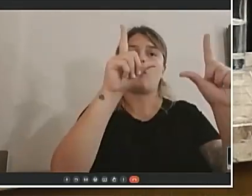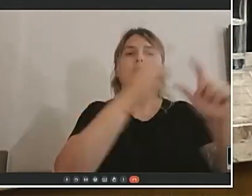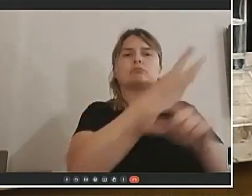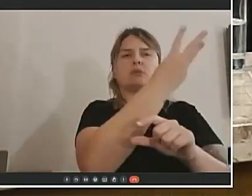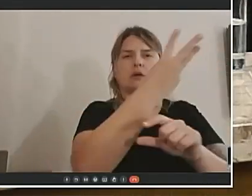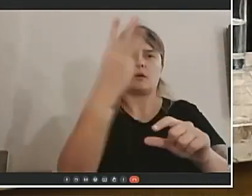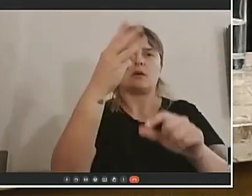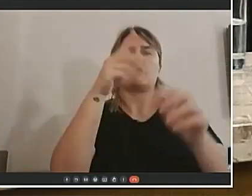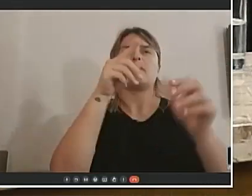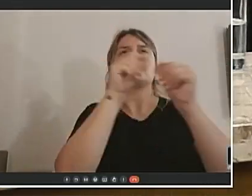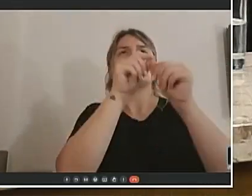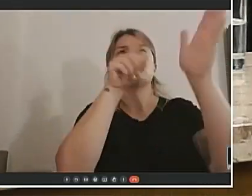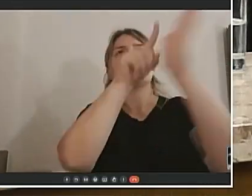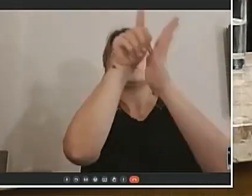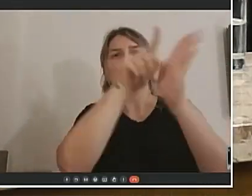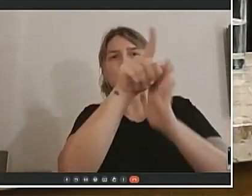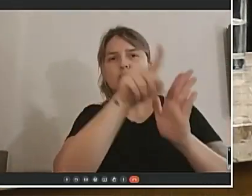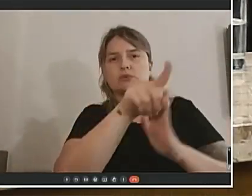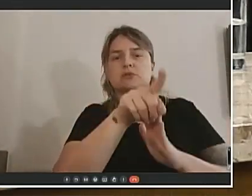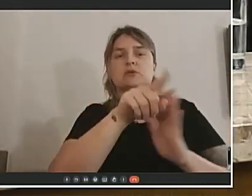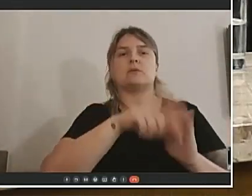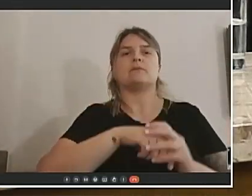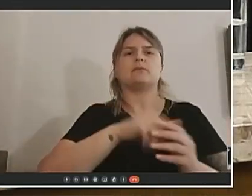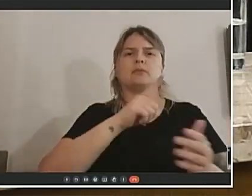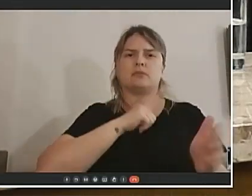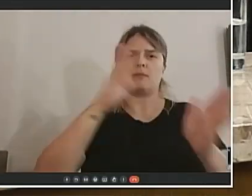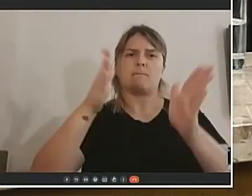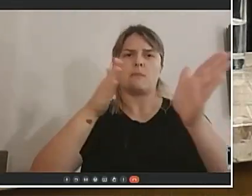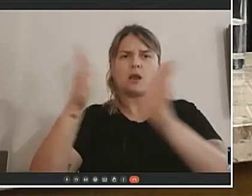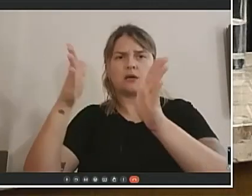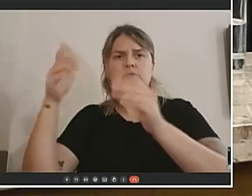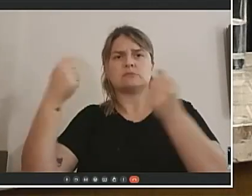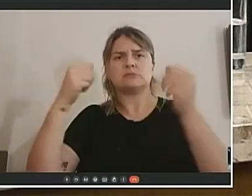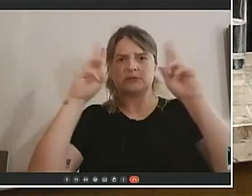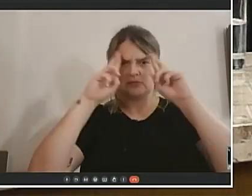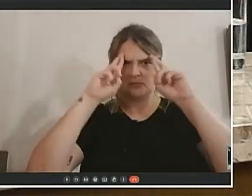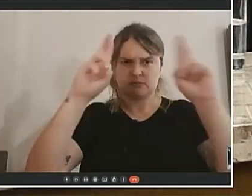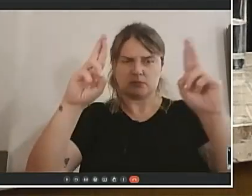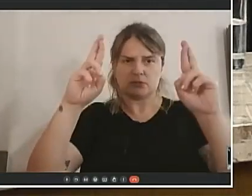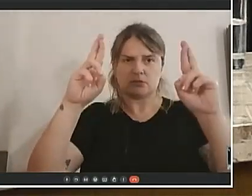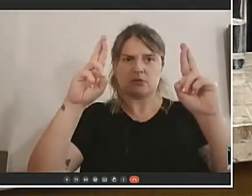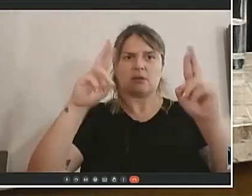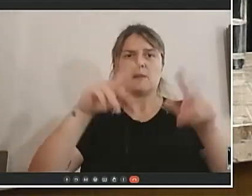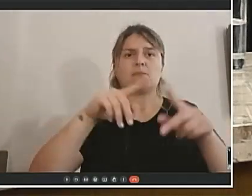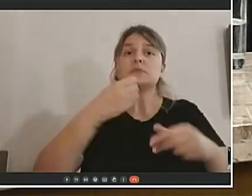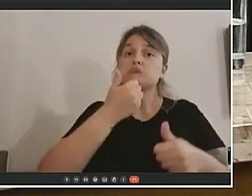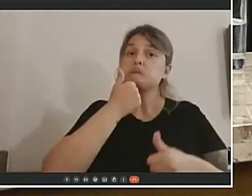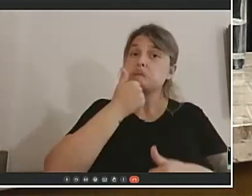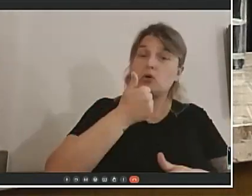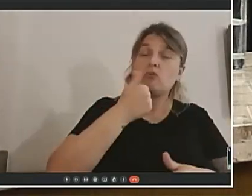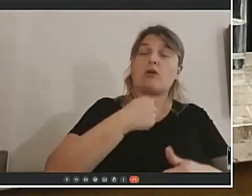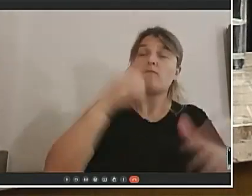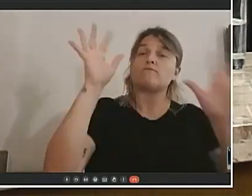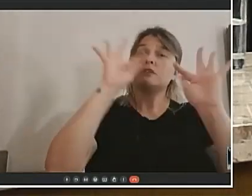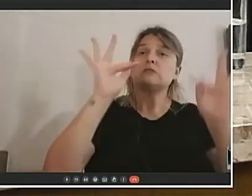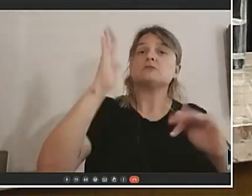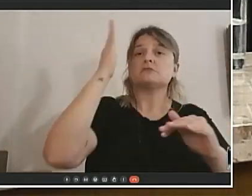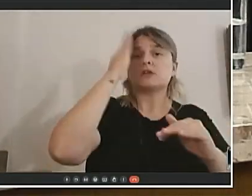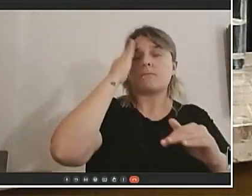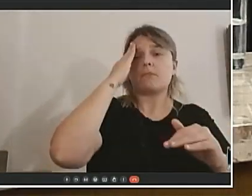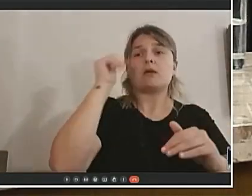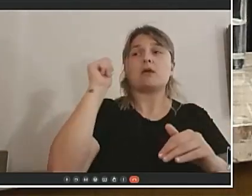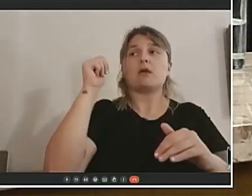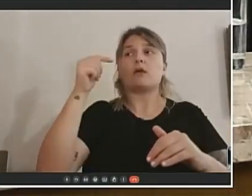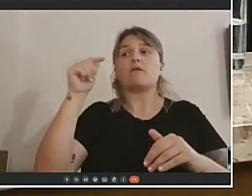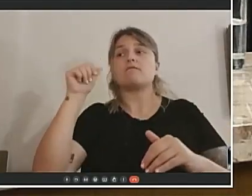Os questionamentos tem prazos devem ser respeitados Mas que bom né Fico feliz em saber que ela aprendeu a trabalhar no